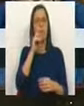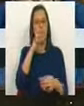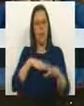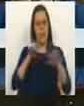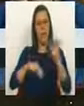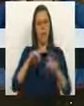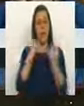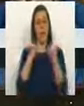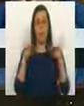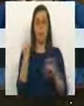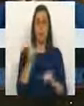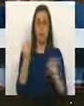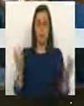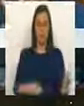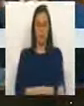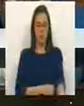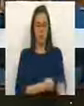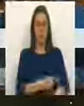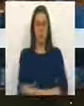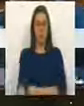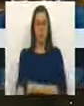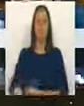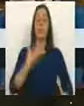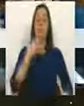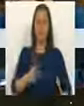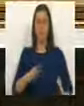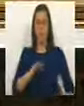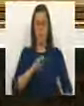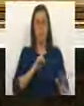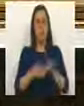pôr em causa a independência das instituições. Muito obrigado, Sr. Deputado.